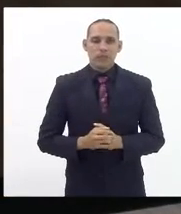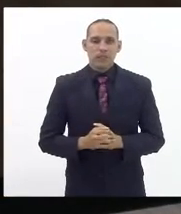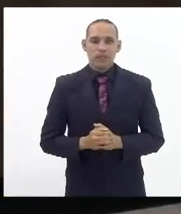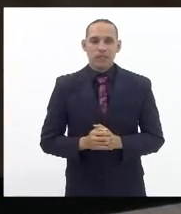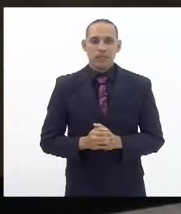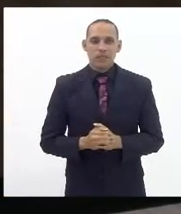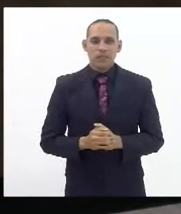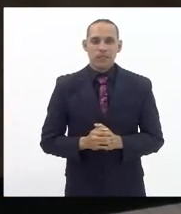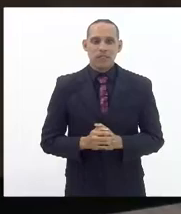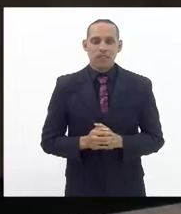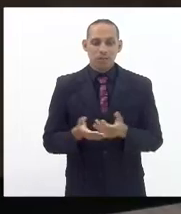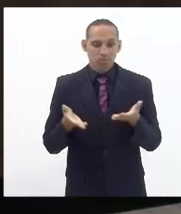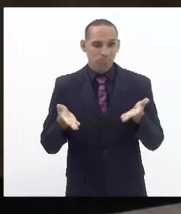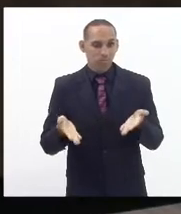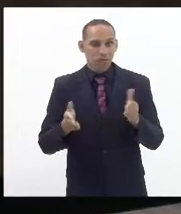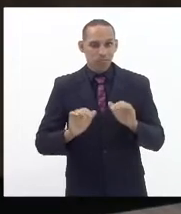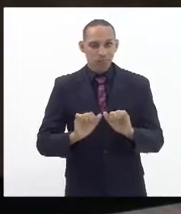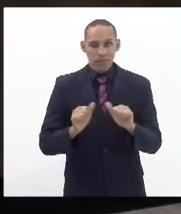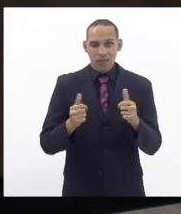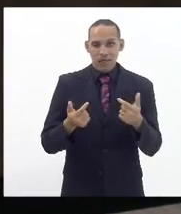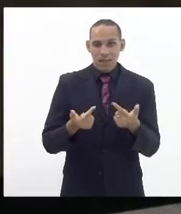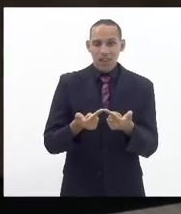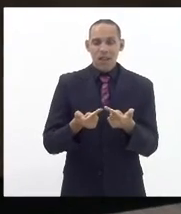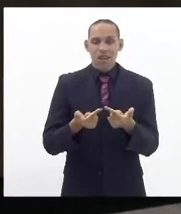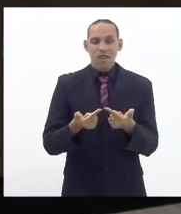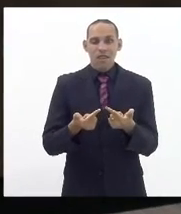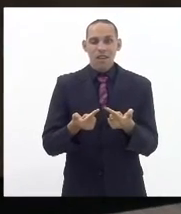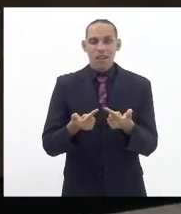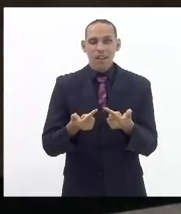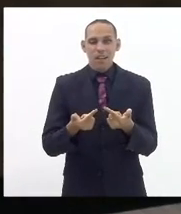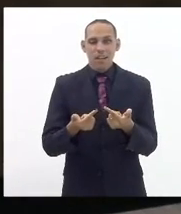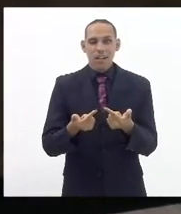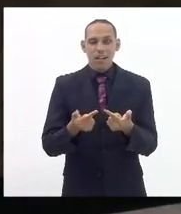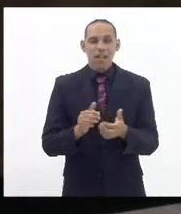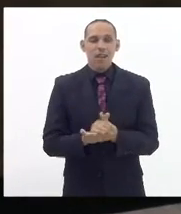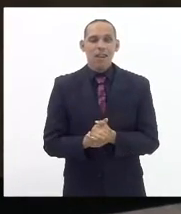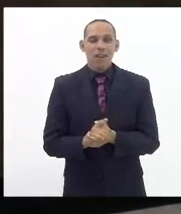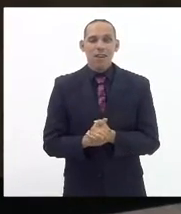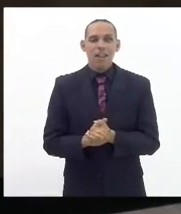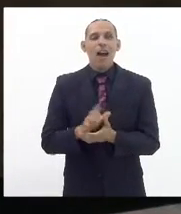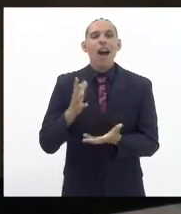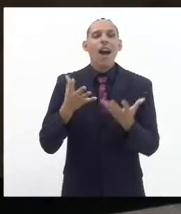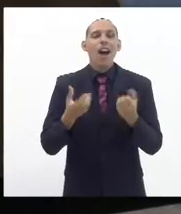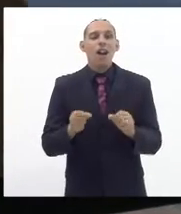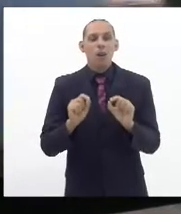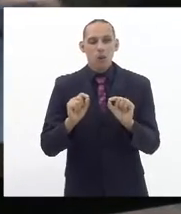que esta casa considerasse patrimônio